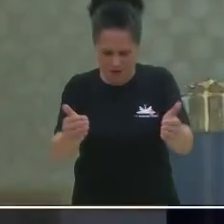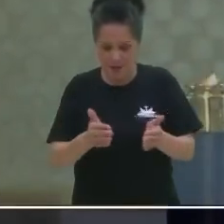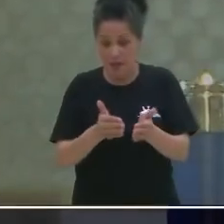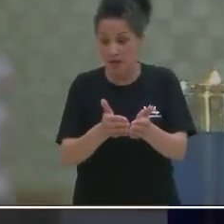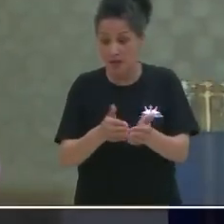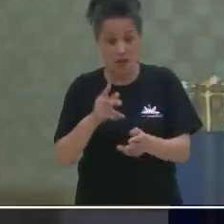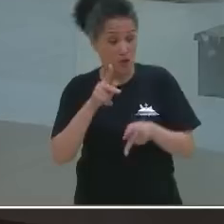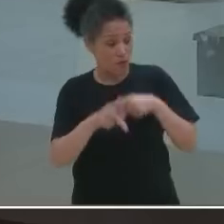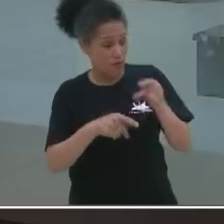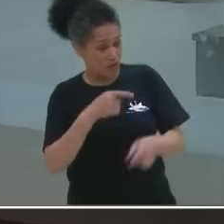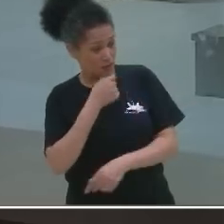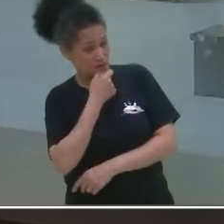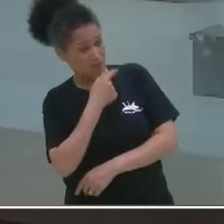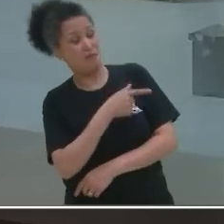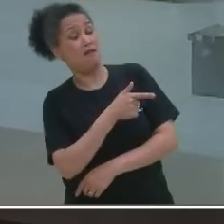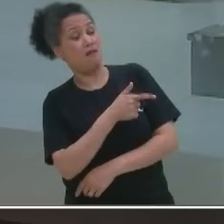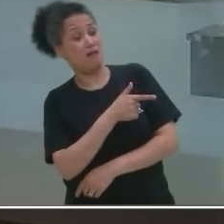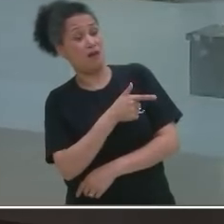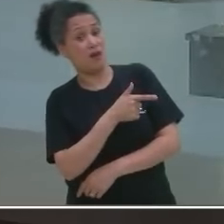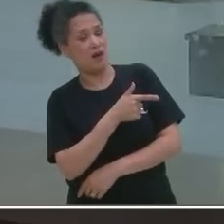E de repente veio o dilúvio.